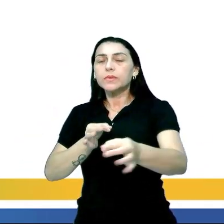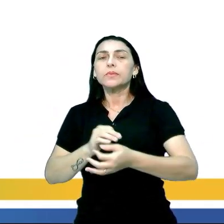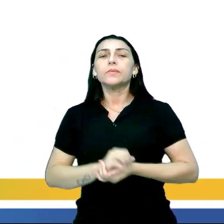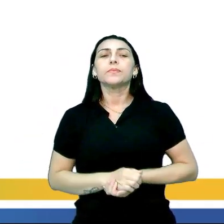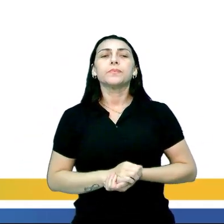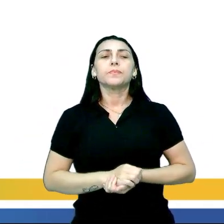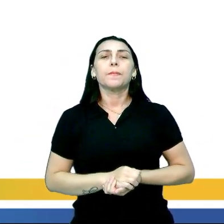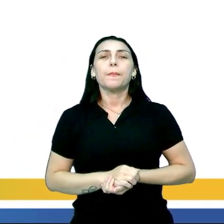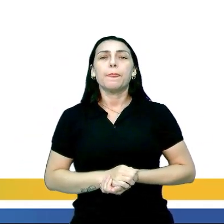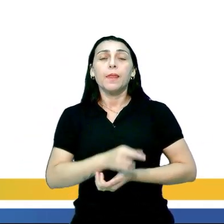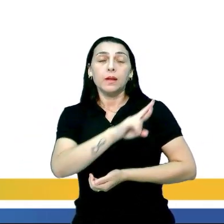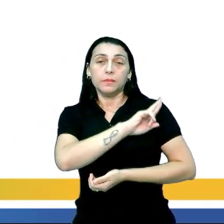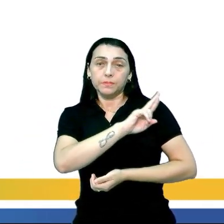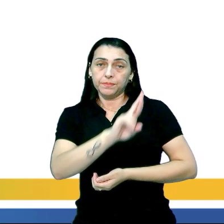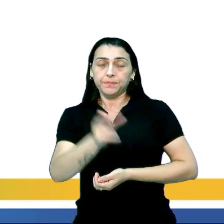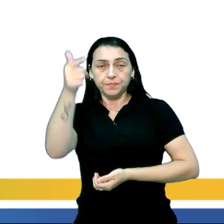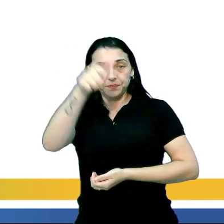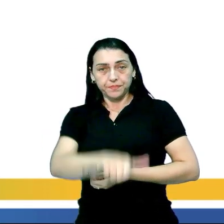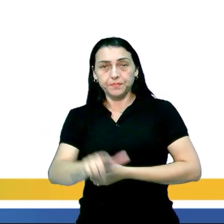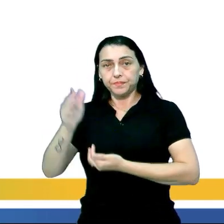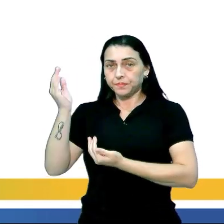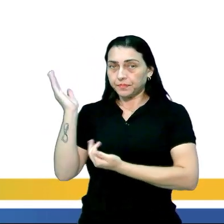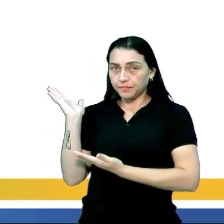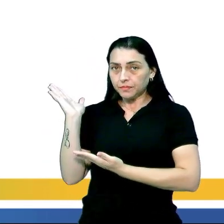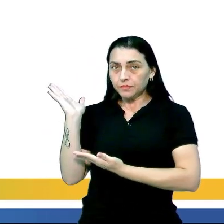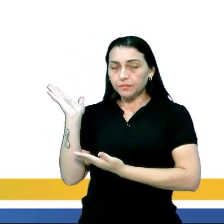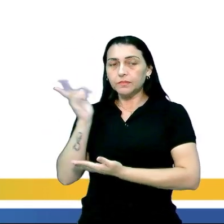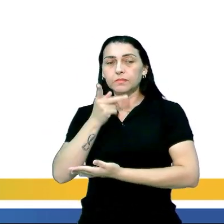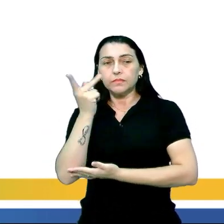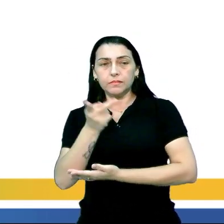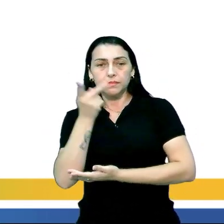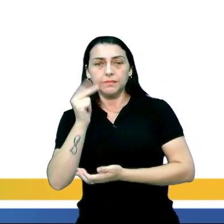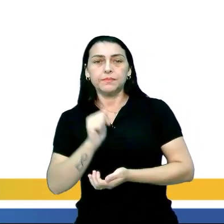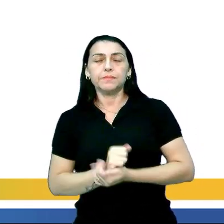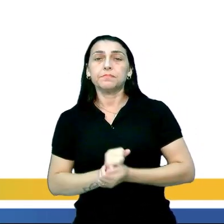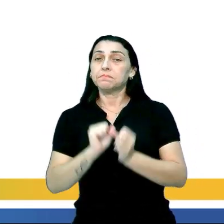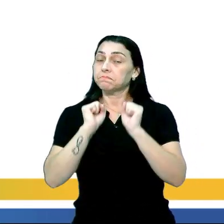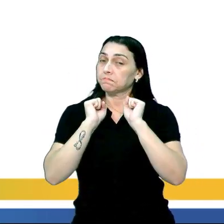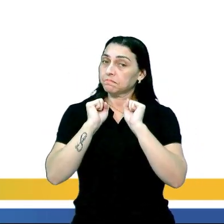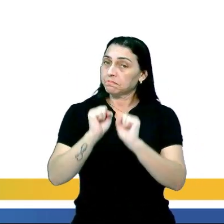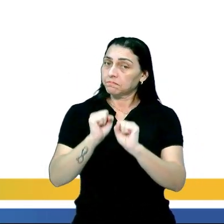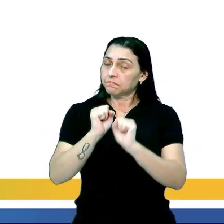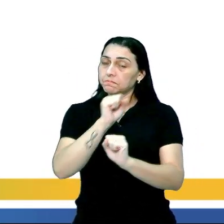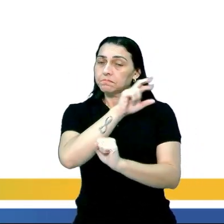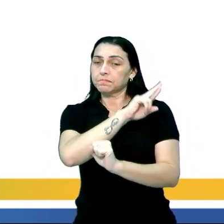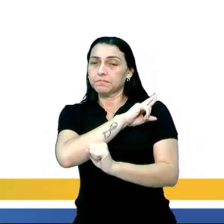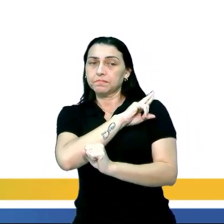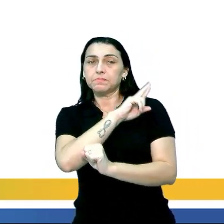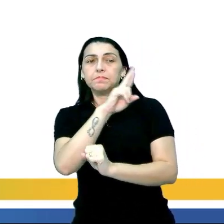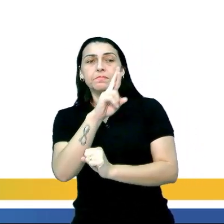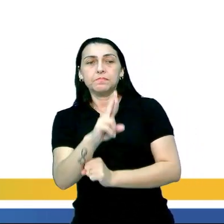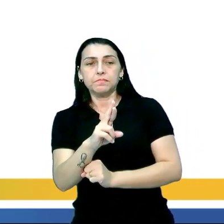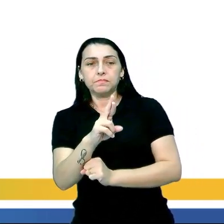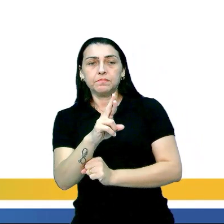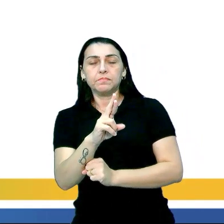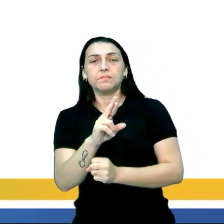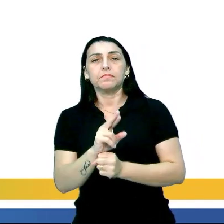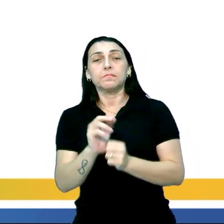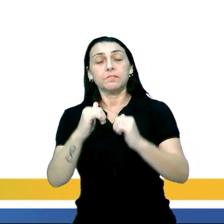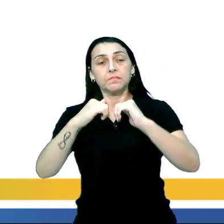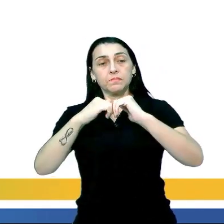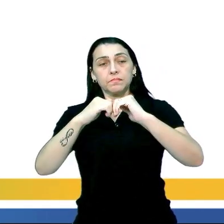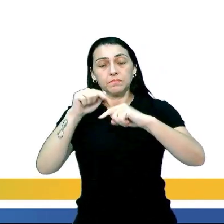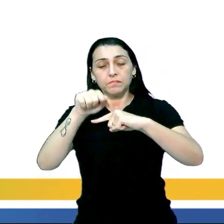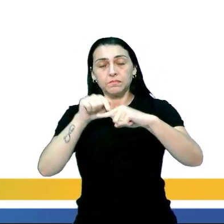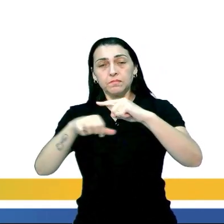Vamos lá. Representando aqui novamente, como eu falei para vocês, eu posso representar, dividir